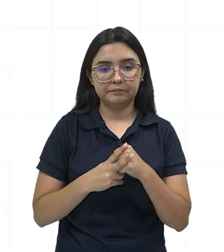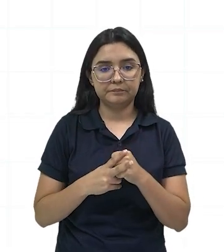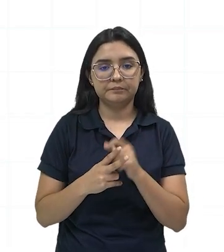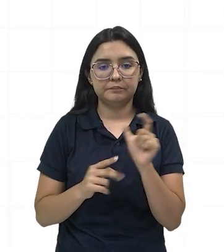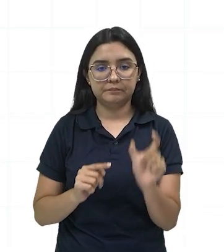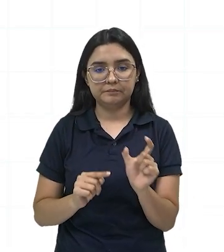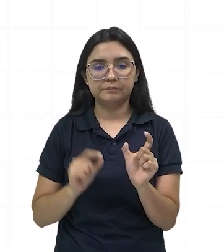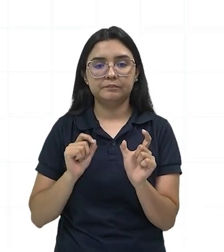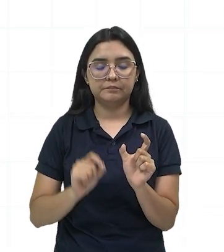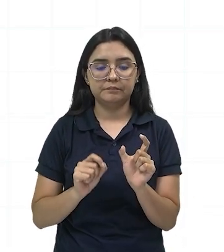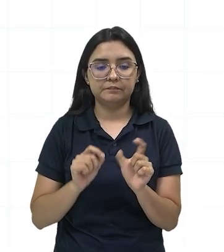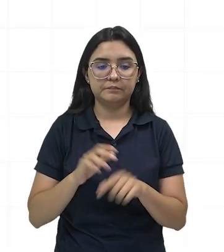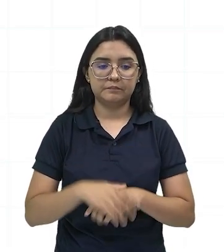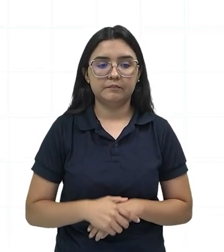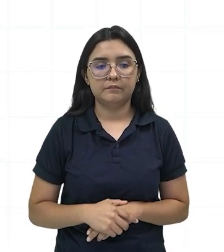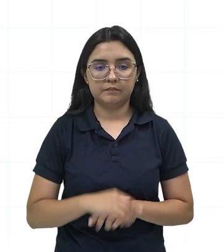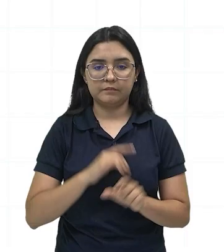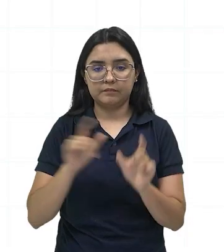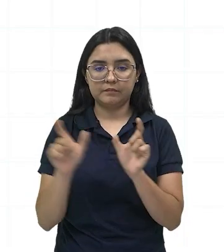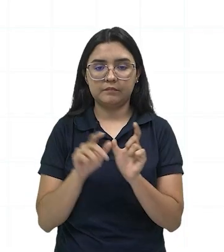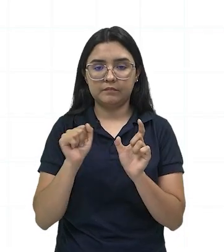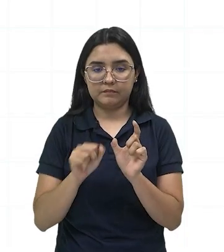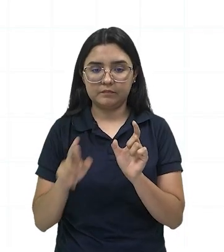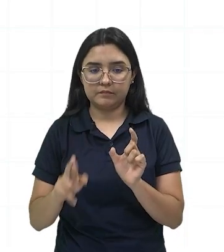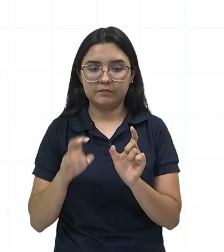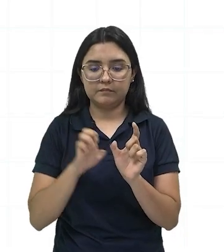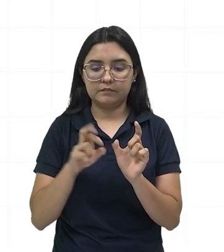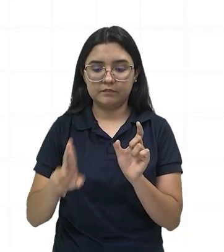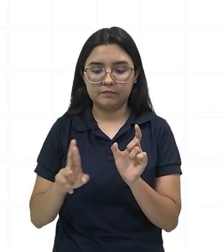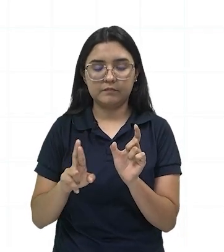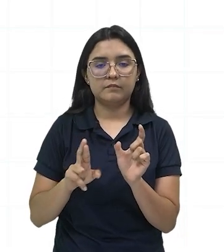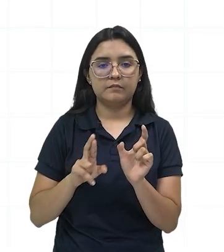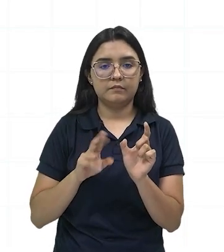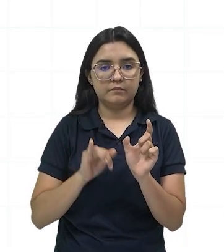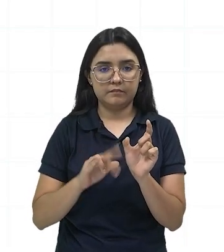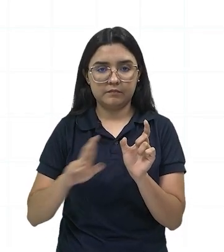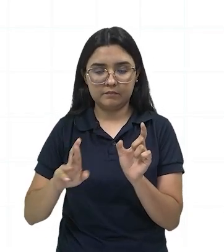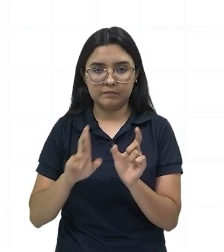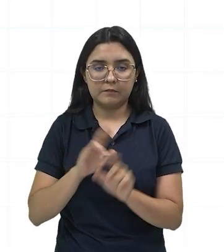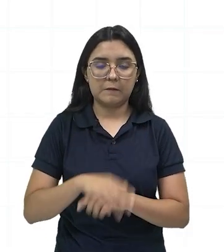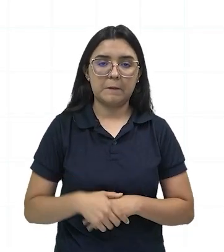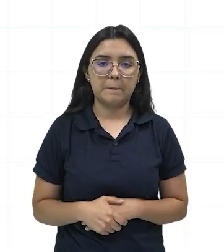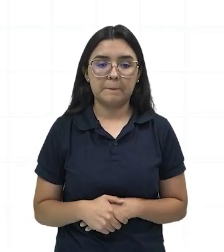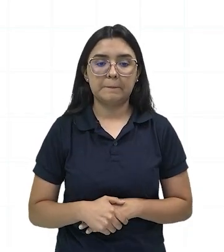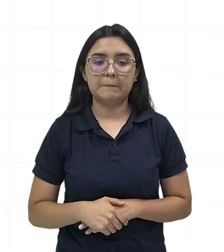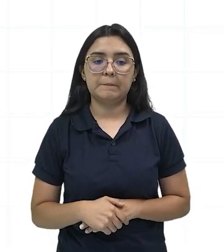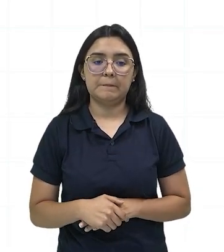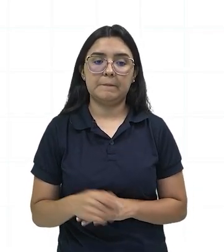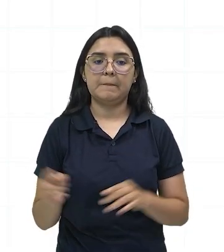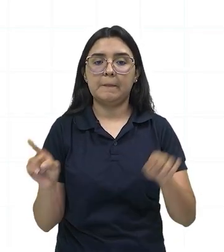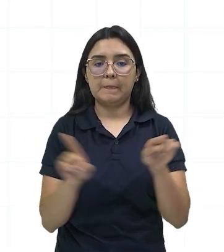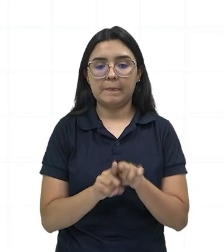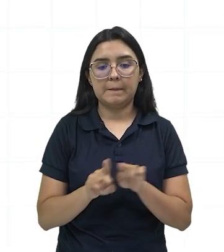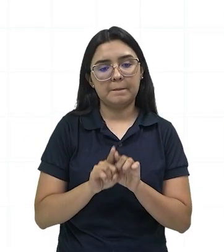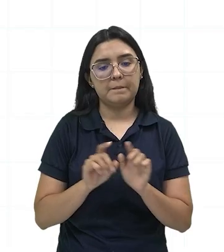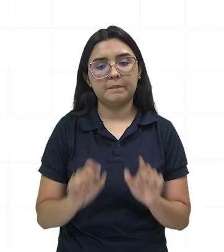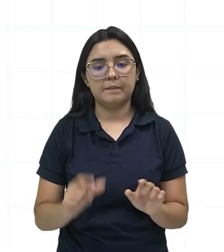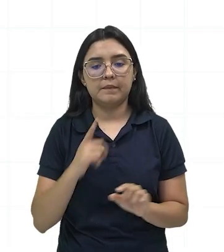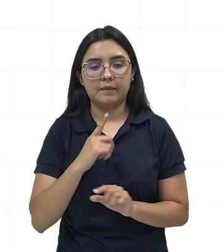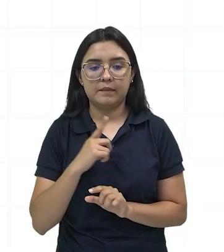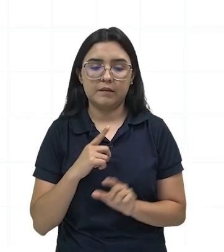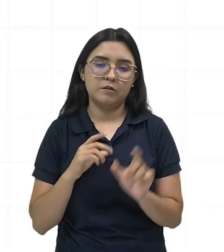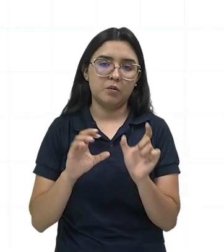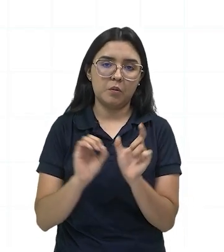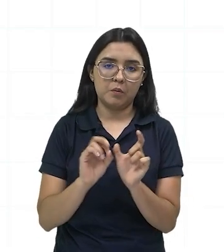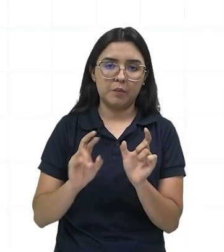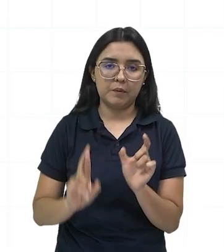com essa marca de terminar em AR, ER e IR. Também temos o OR, no caso de por, mas